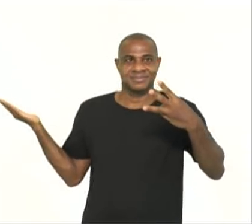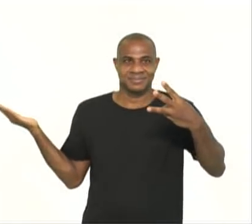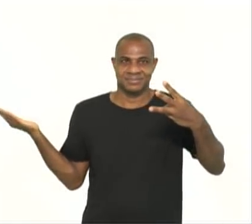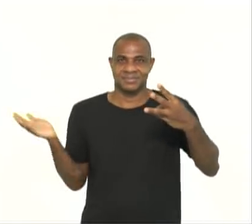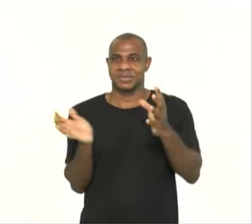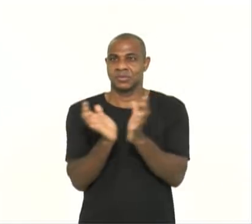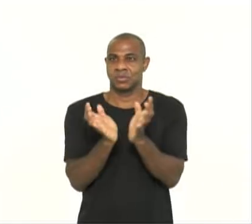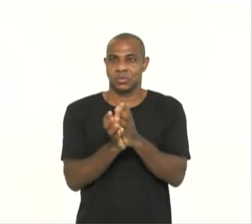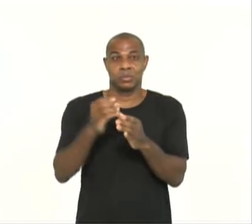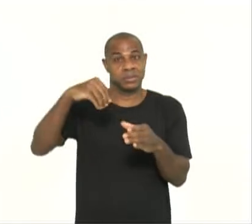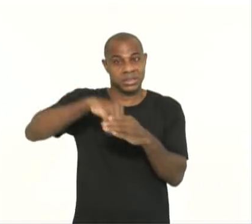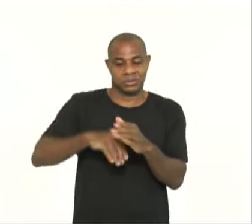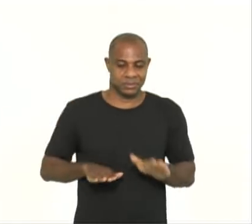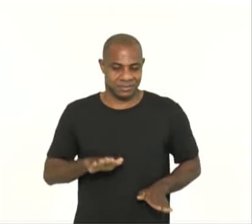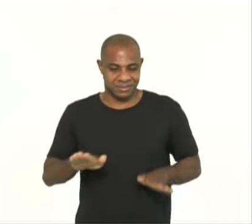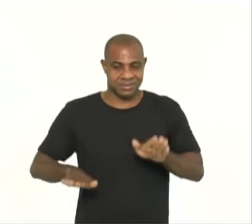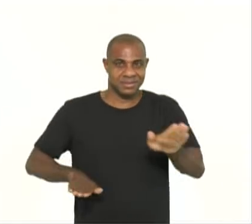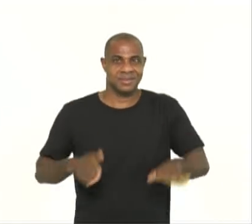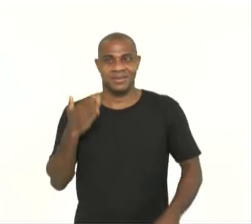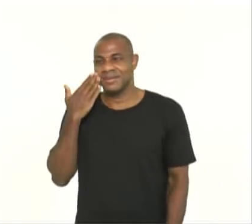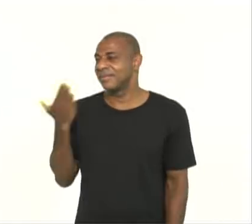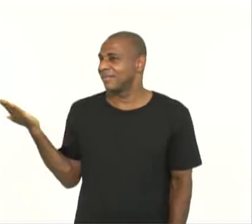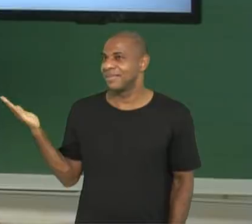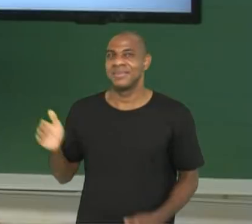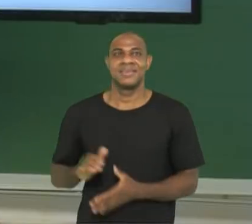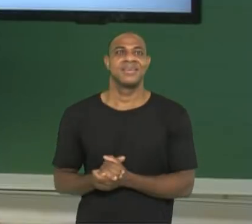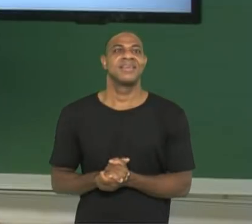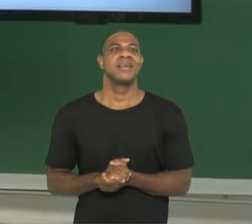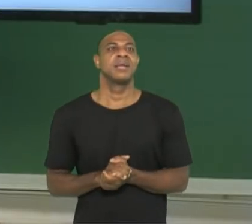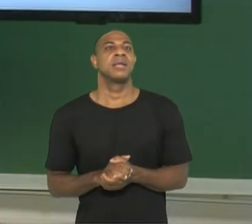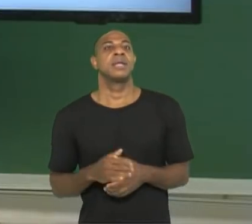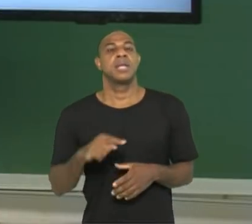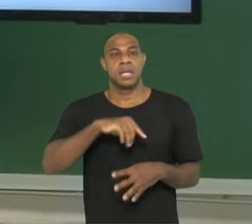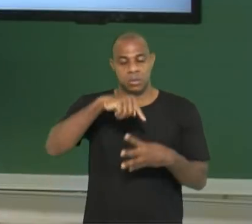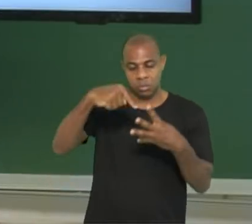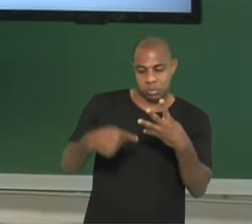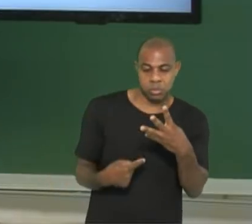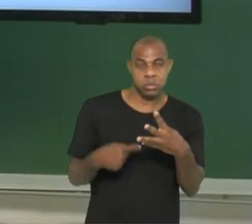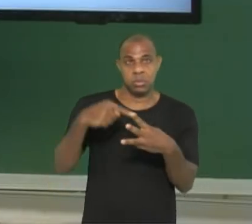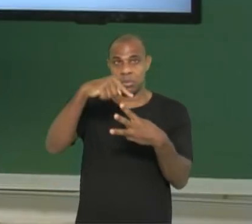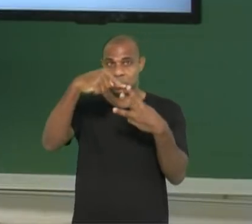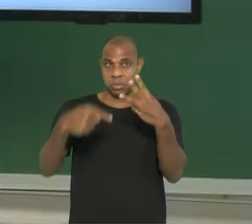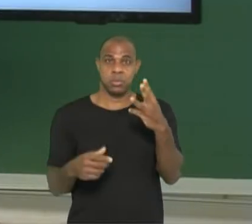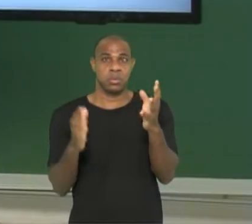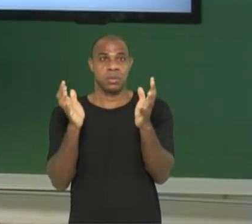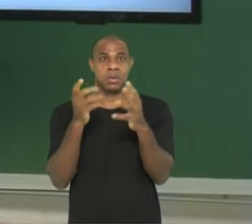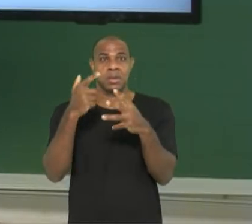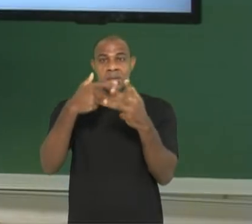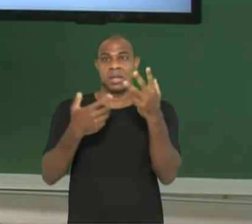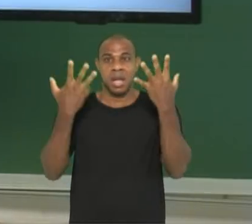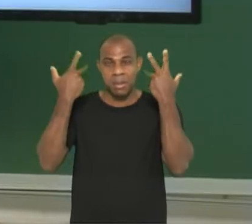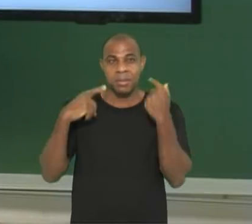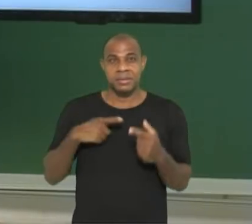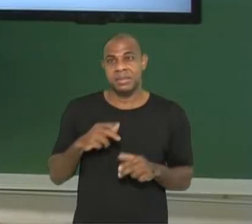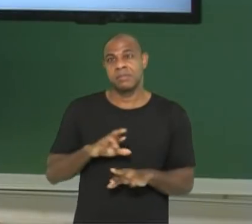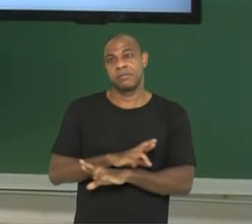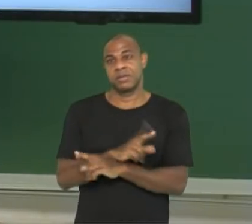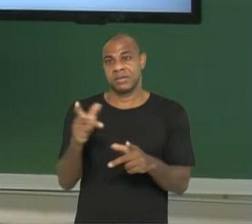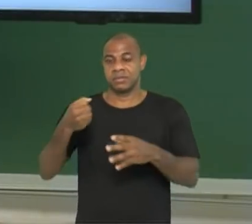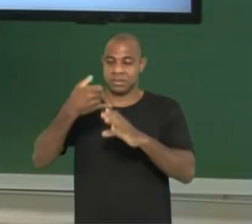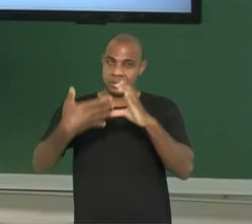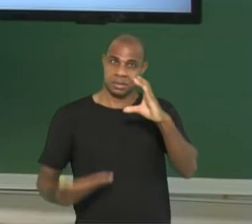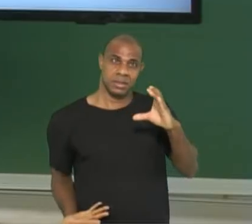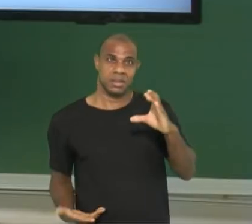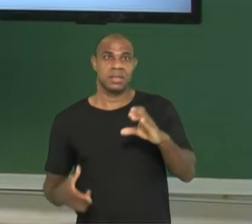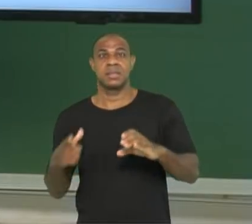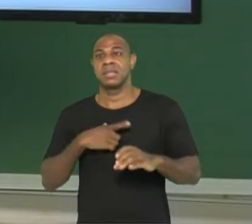crocodilos e o quarto do Rhinchocephalia. Todos esses animais têm uma característica em comum. Eles têm a pele